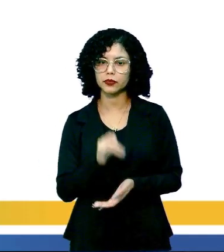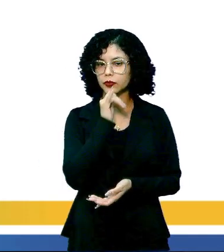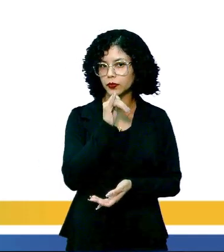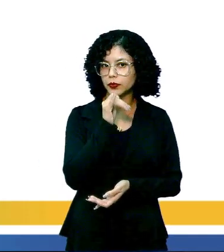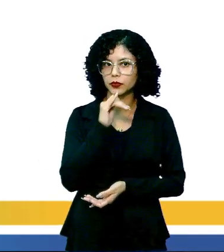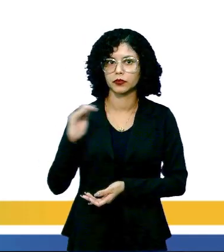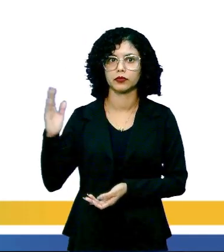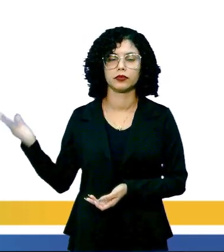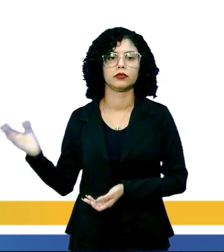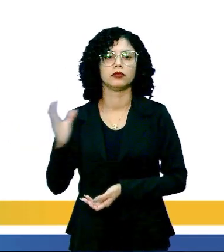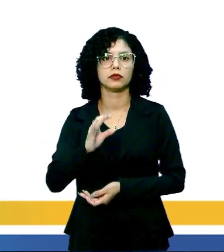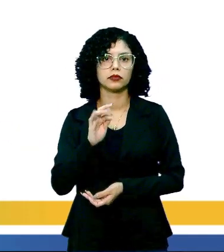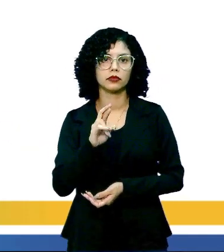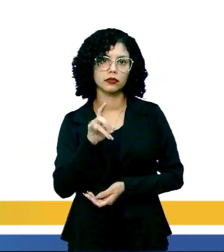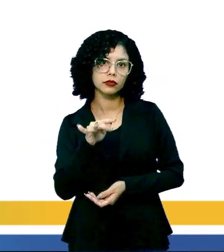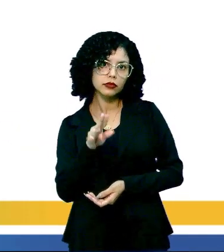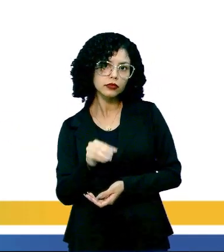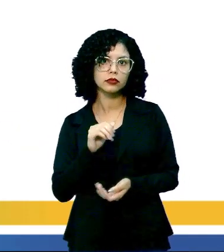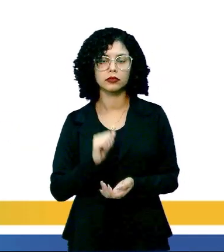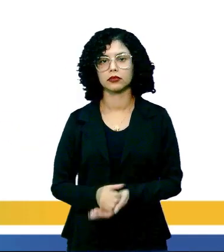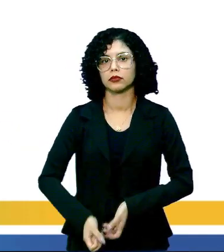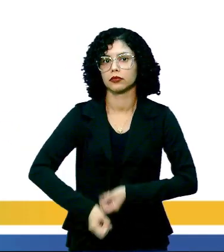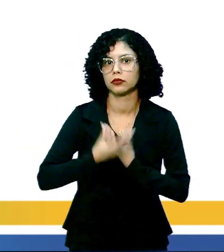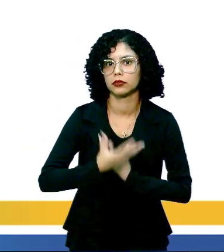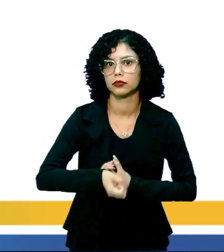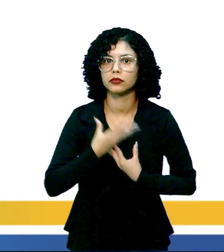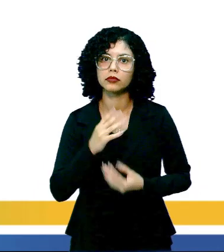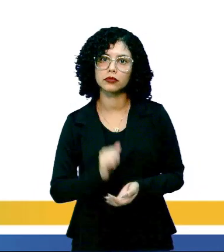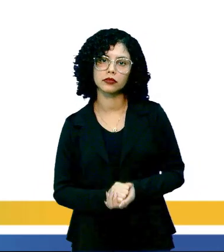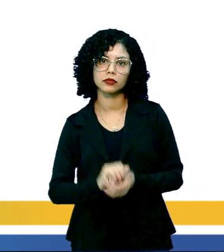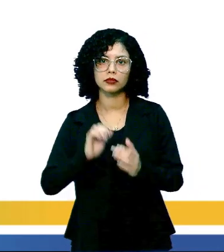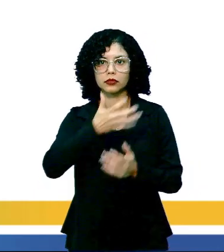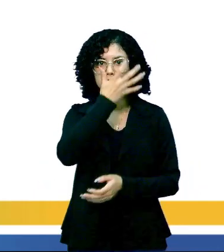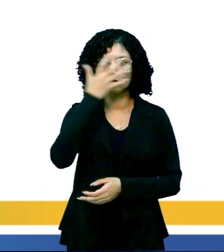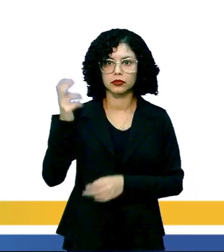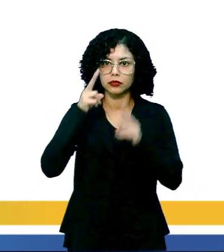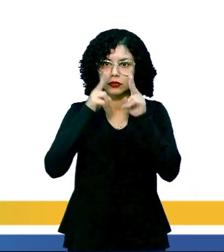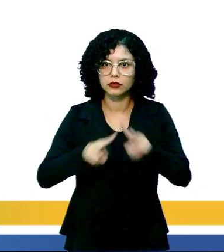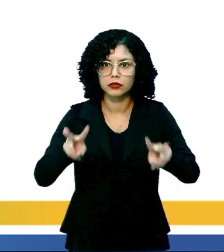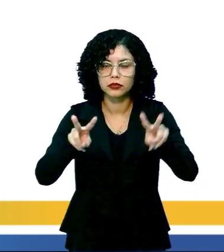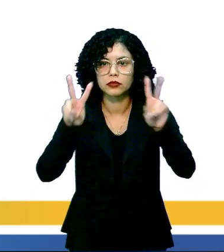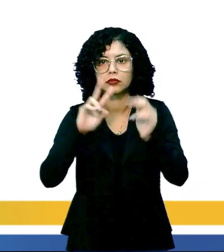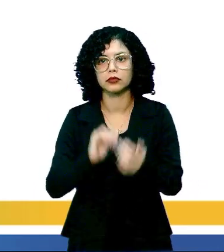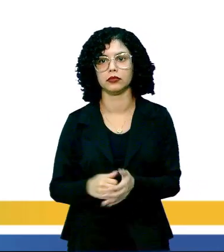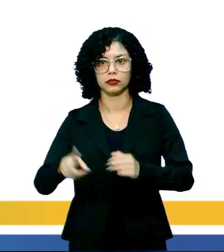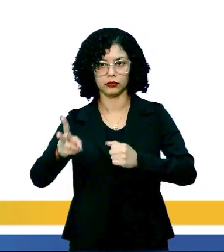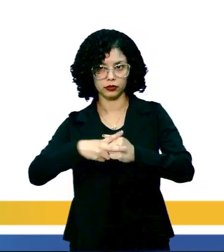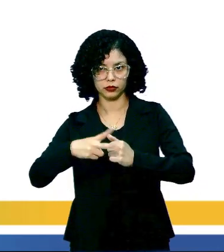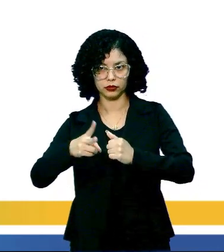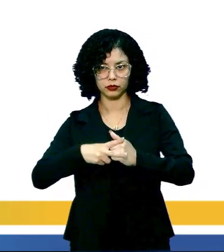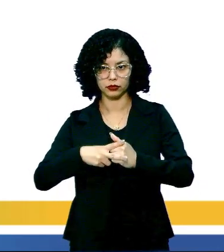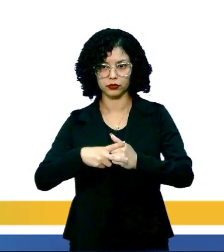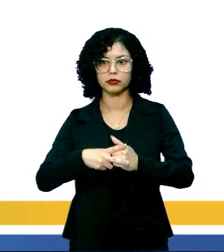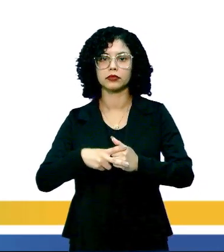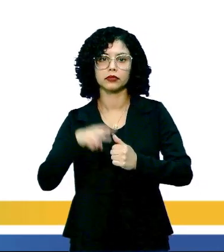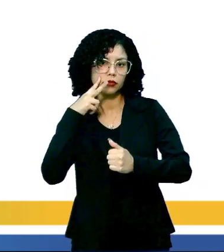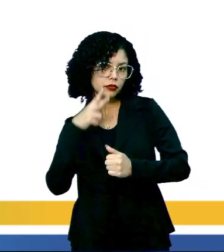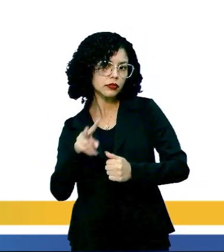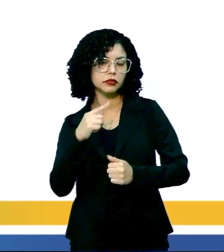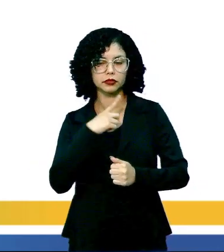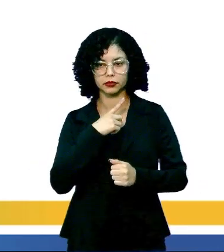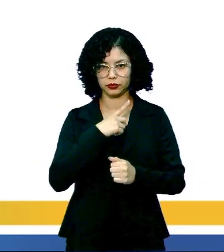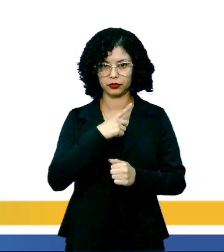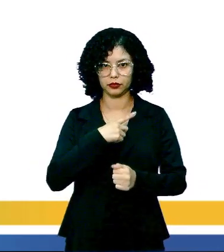um exemplo do concretismo, tá? Que é um poema, de fato, de caráter mais visual, em que a